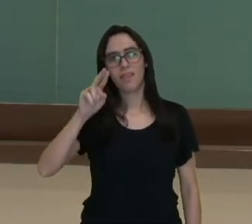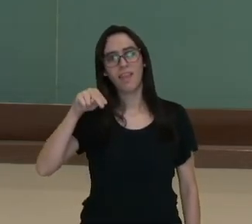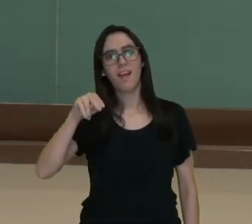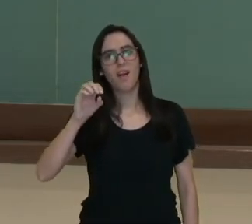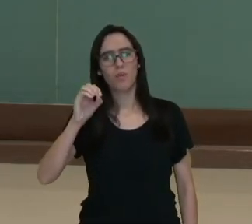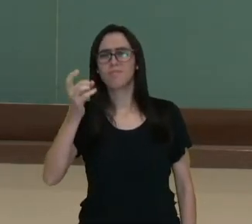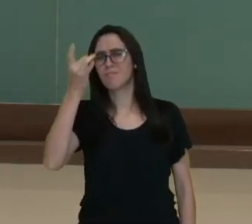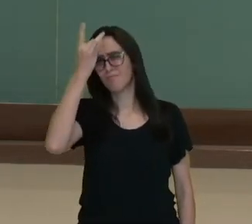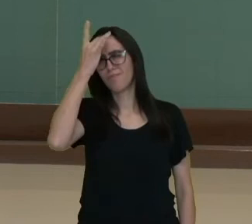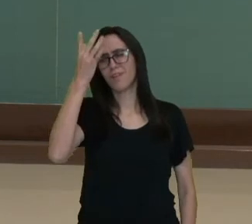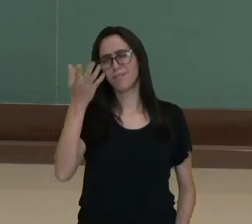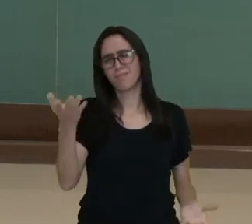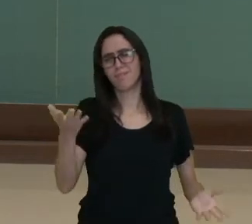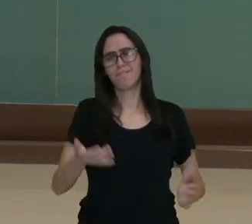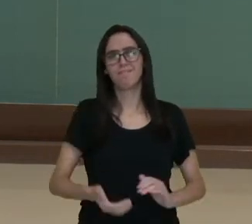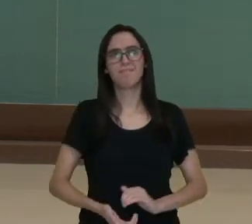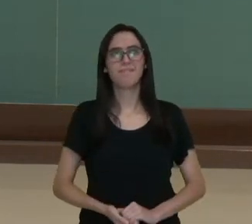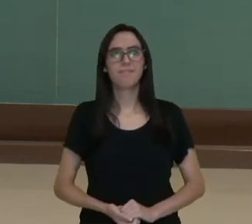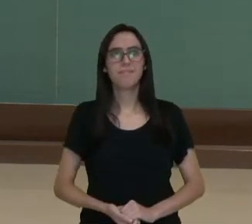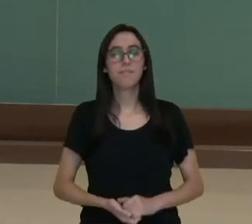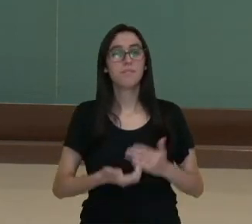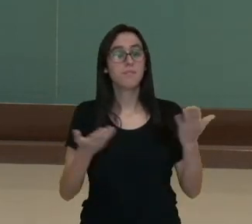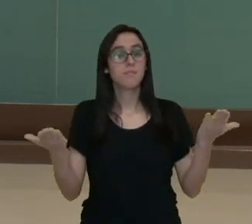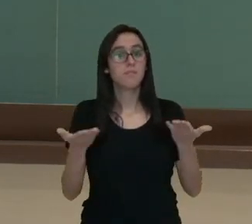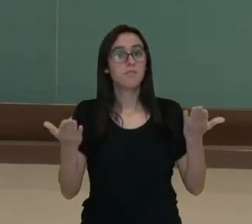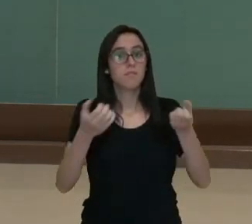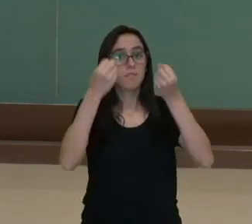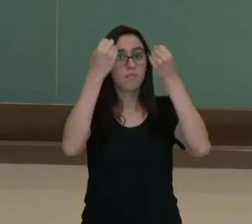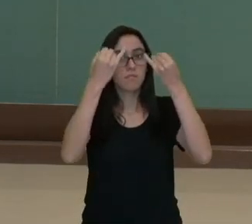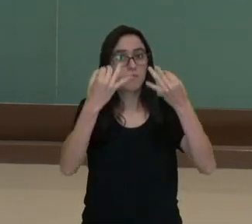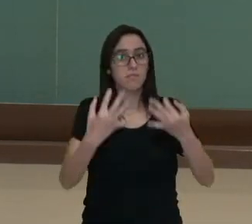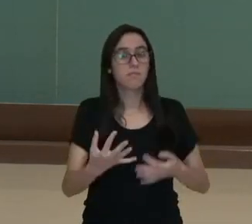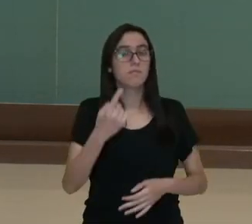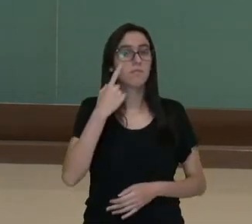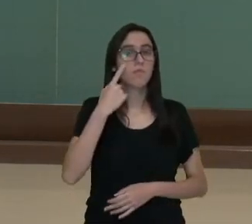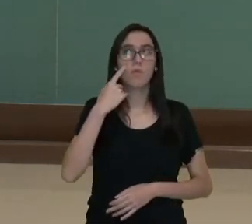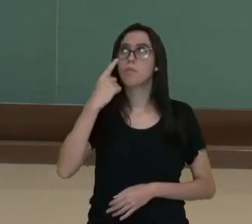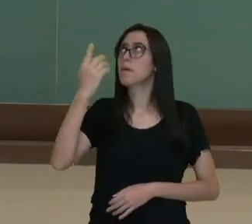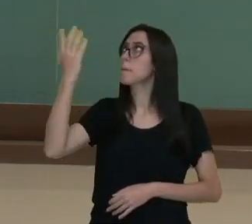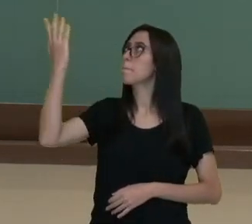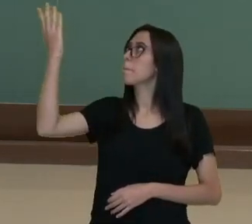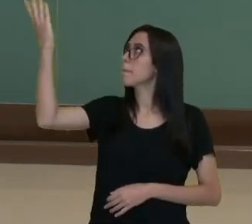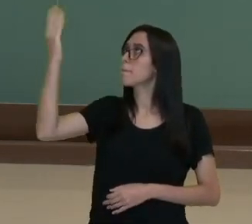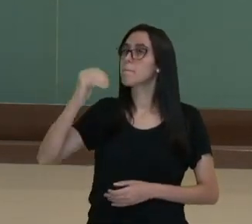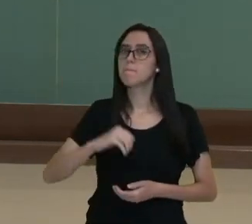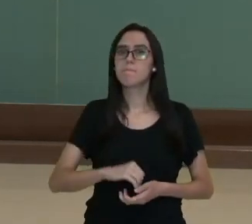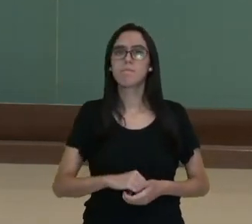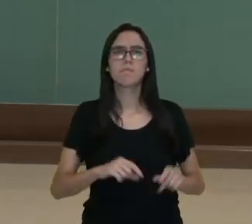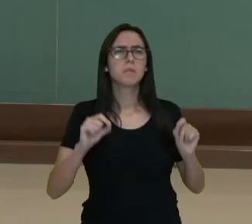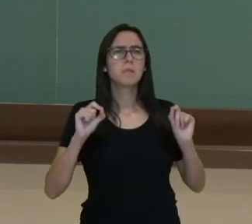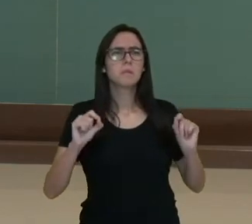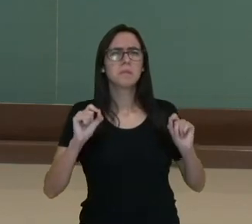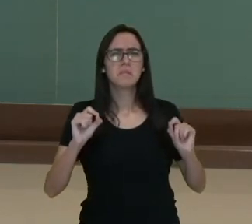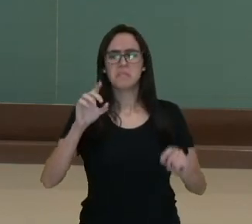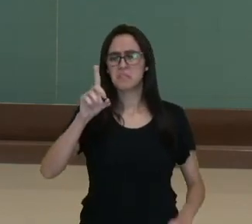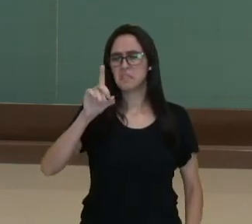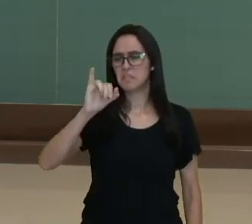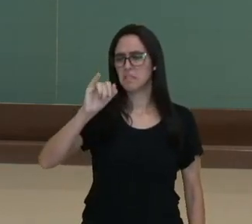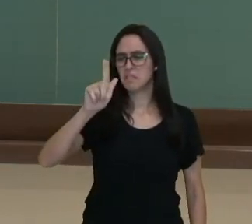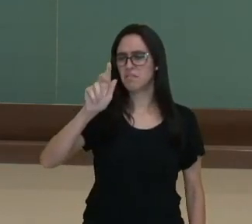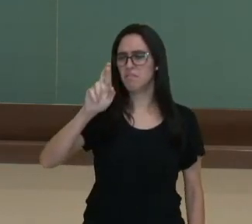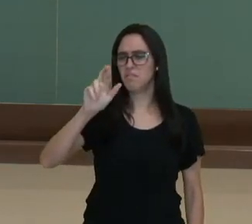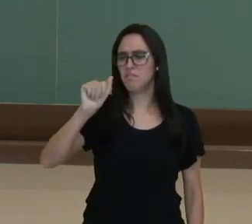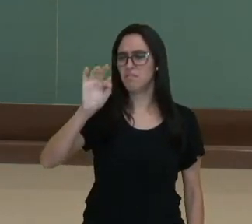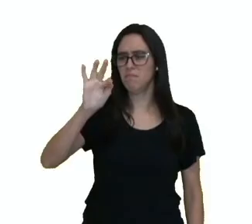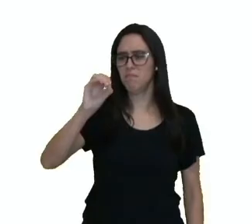né? Vamos falar um pouquinho sobre os dígrafos. O que, que vem a ser aqui, né? Ó, además de las